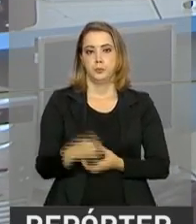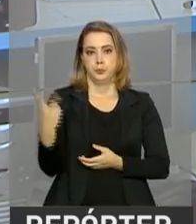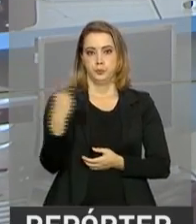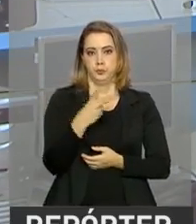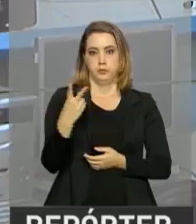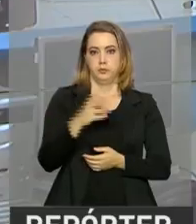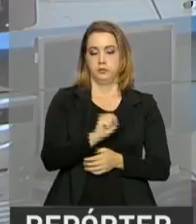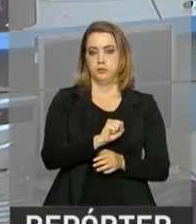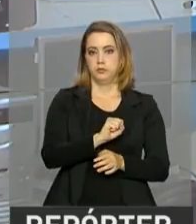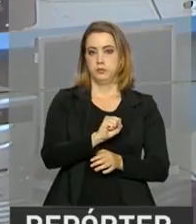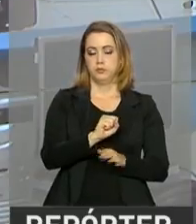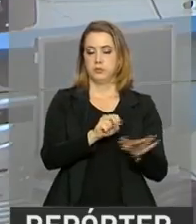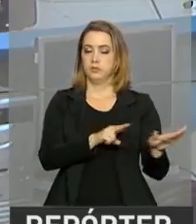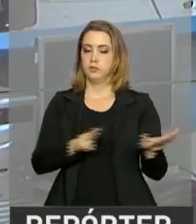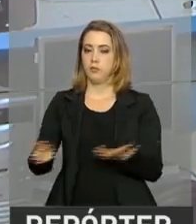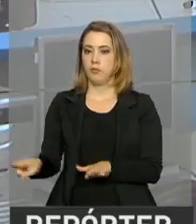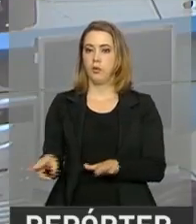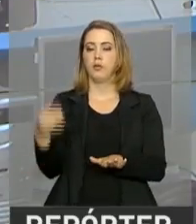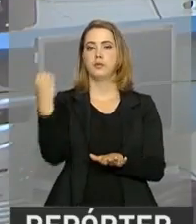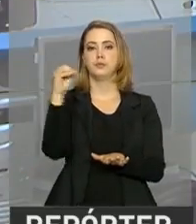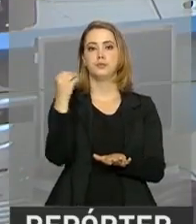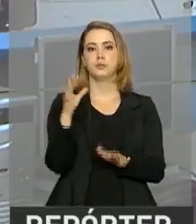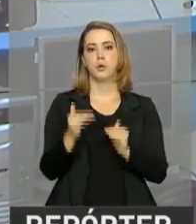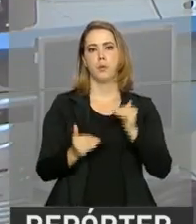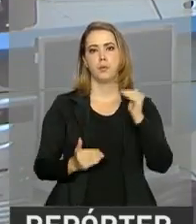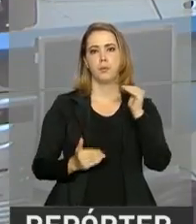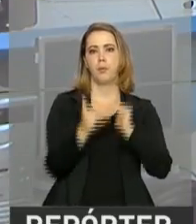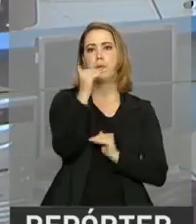balança comercial registrou um superávit de